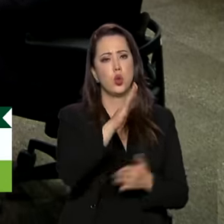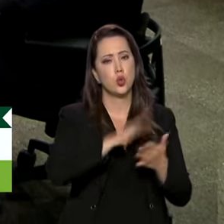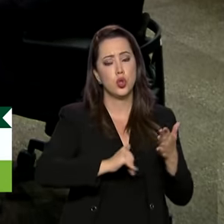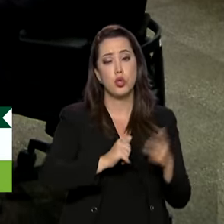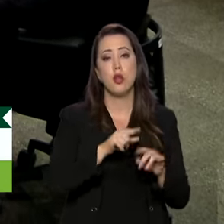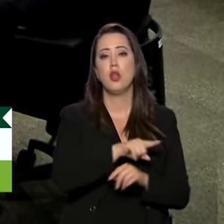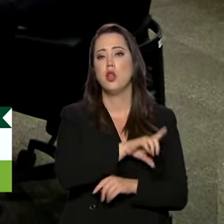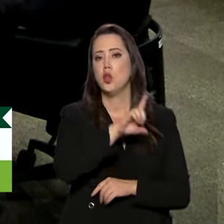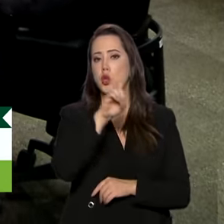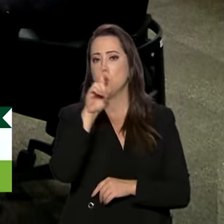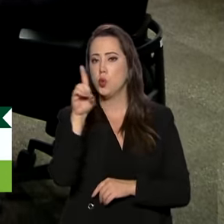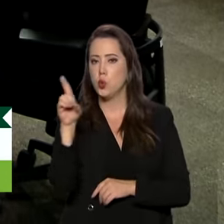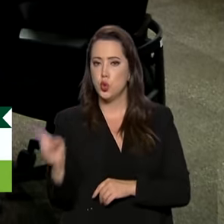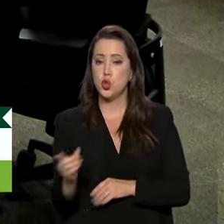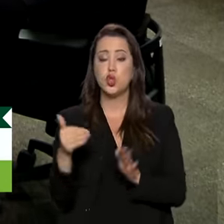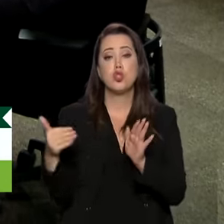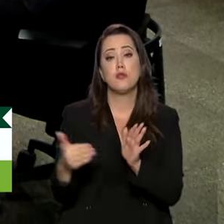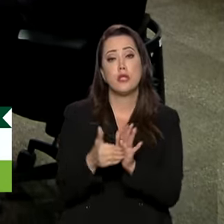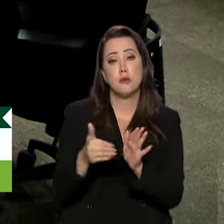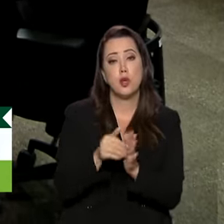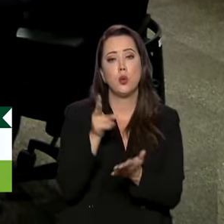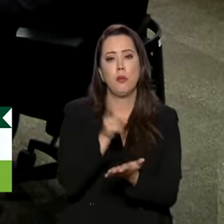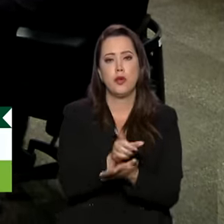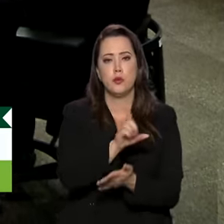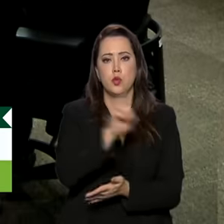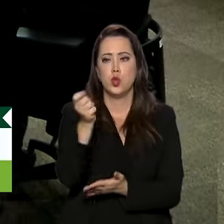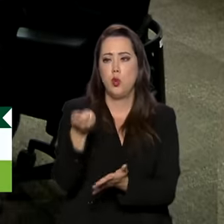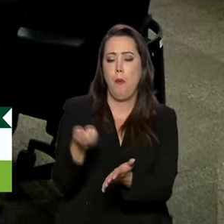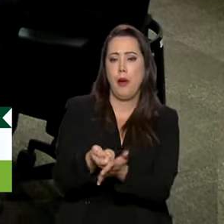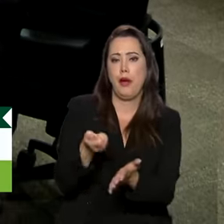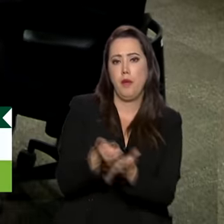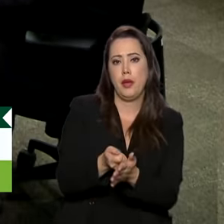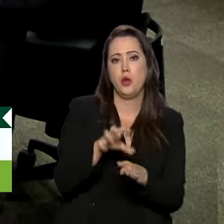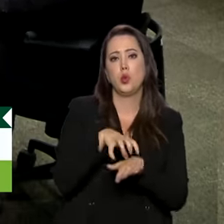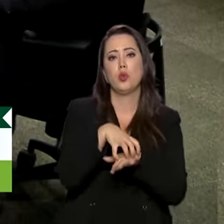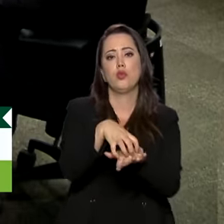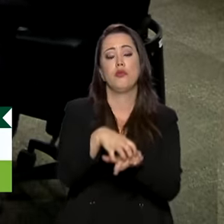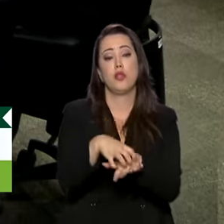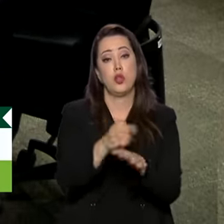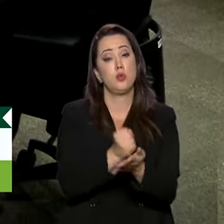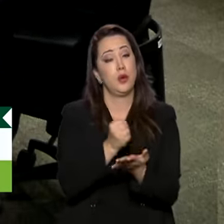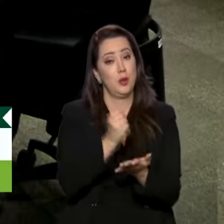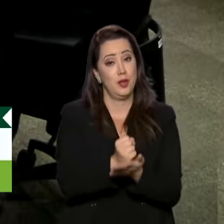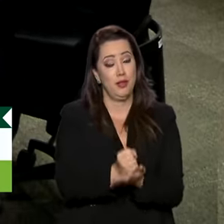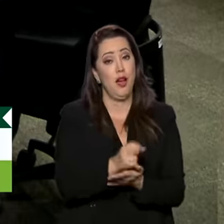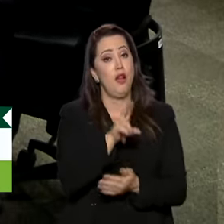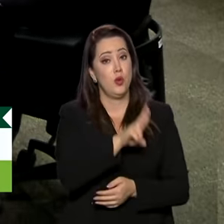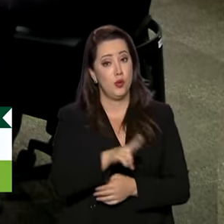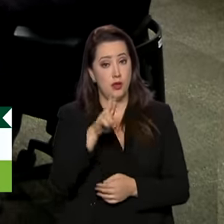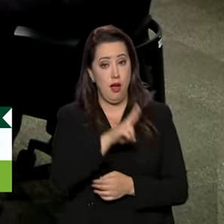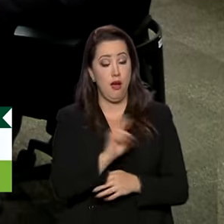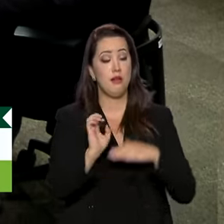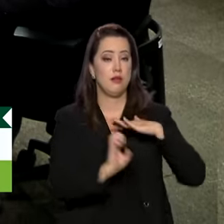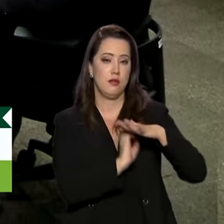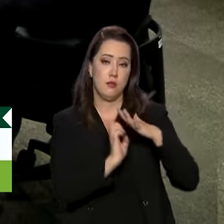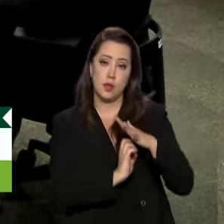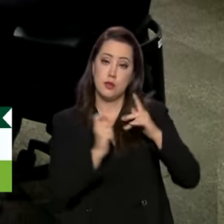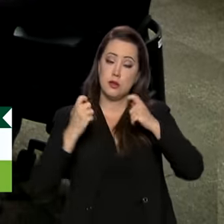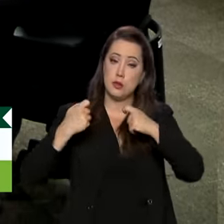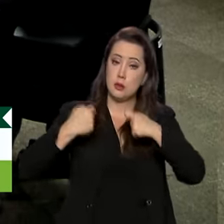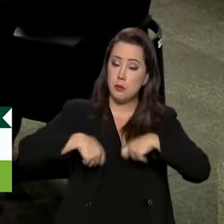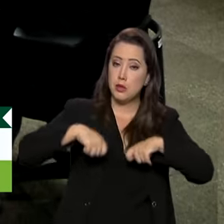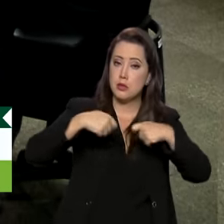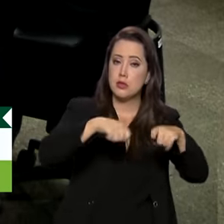vencimento será a mesma data estipulada pelo transportador para o pagamento do frete para contratar a linha de crédito às empresas de